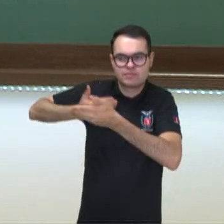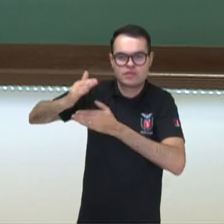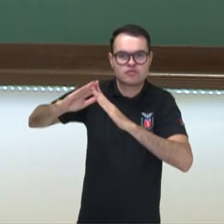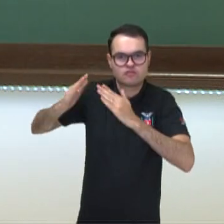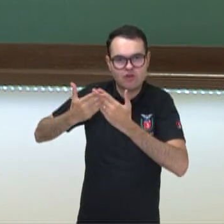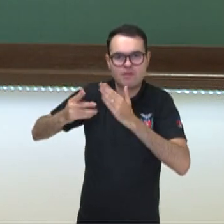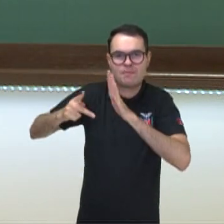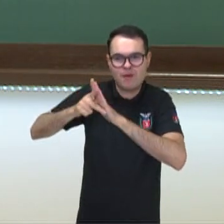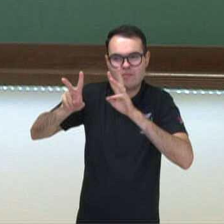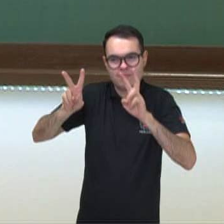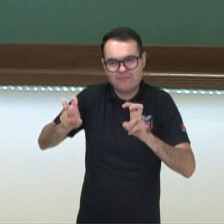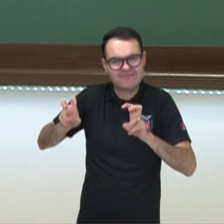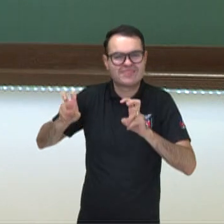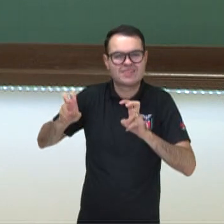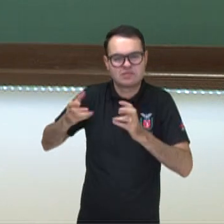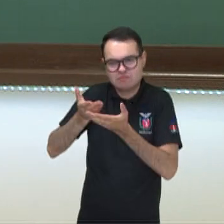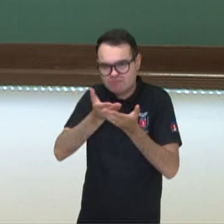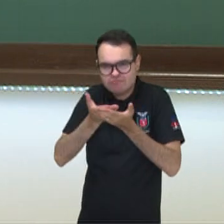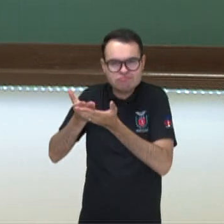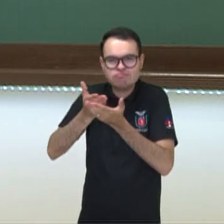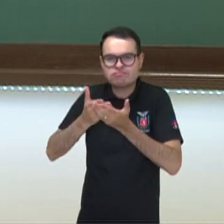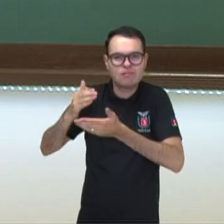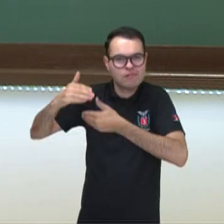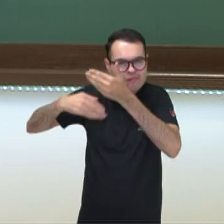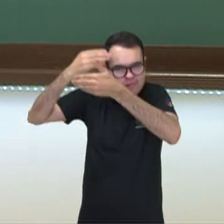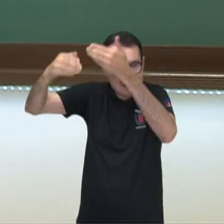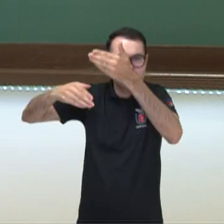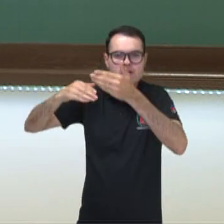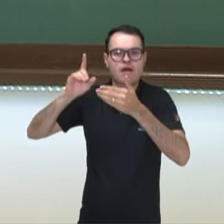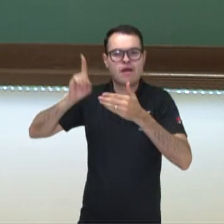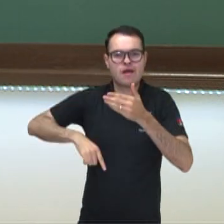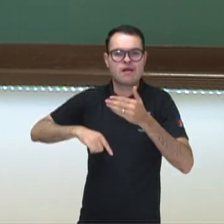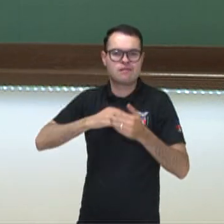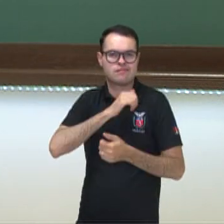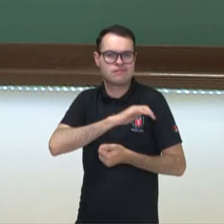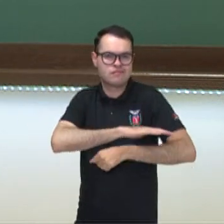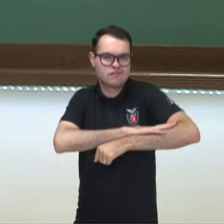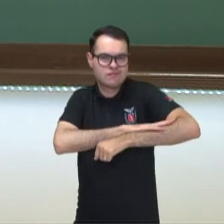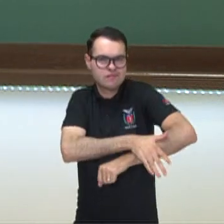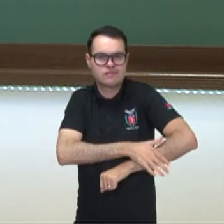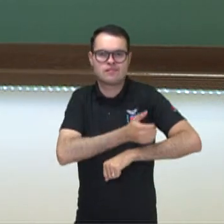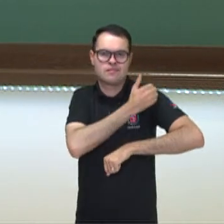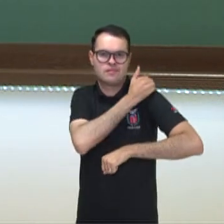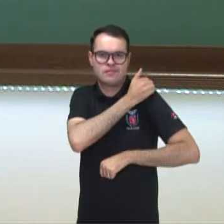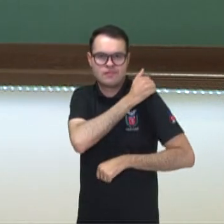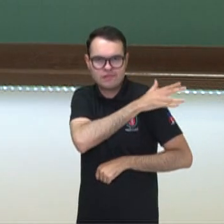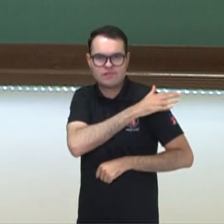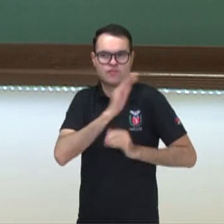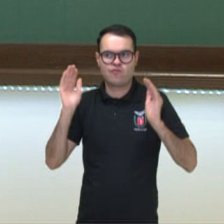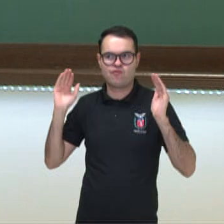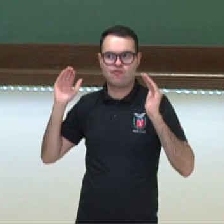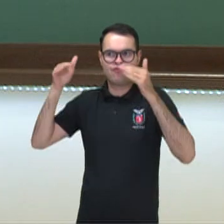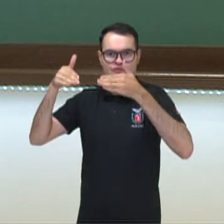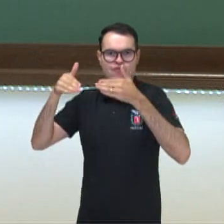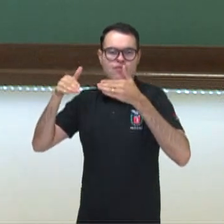o caráter, de fato, era bastante negativo, bastante preconceituoso, bastante etnocêntrico.